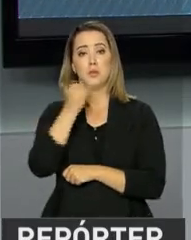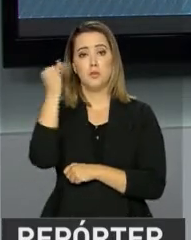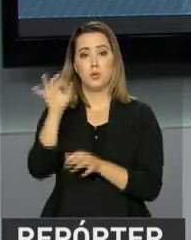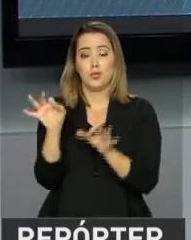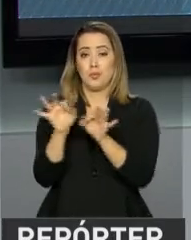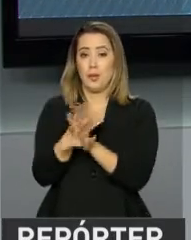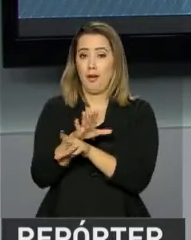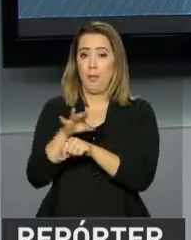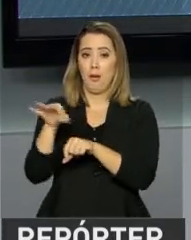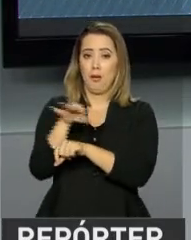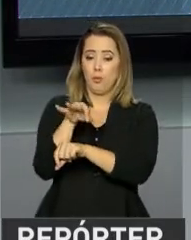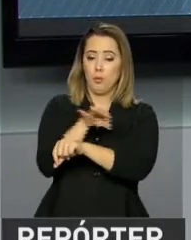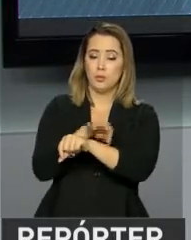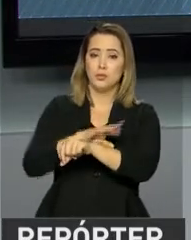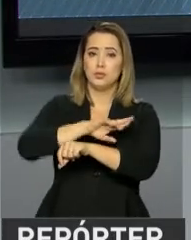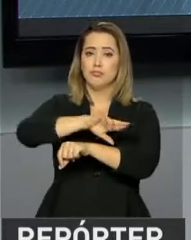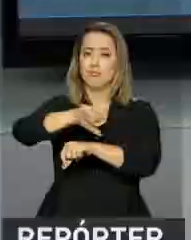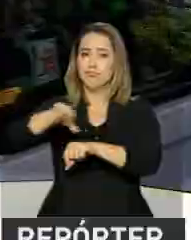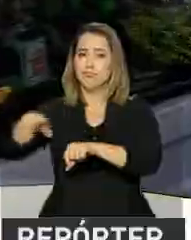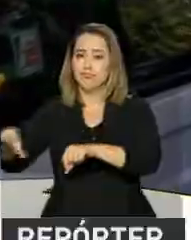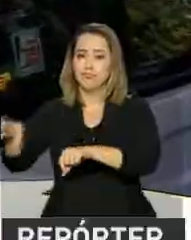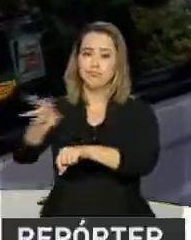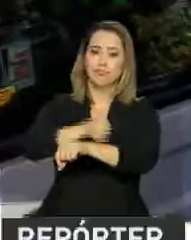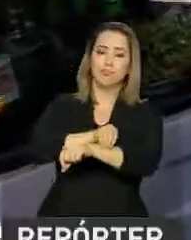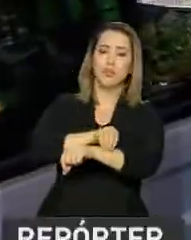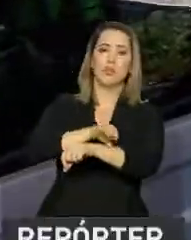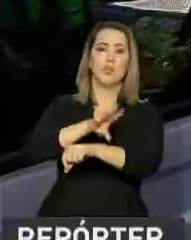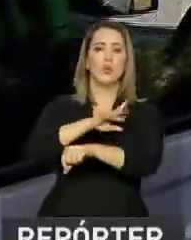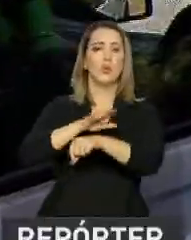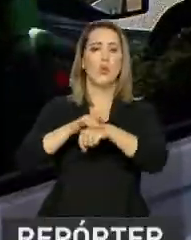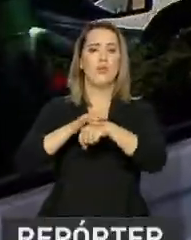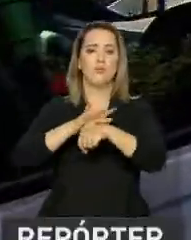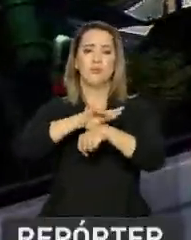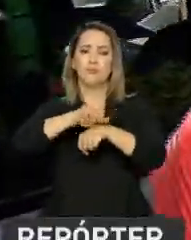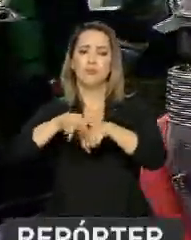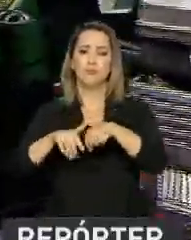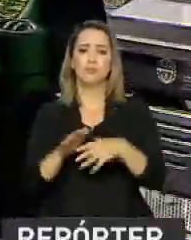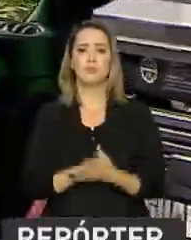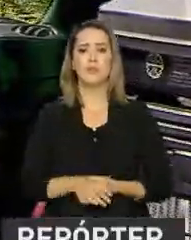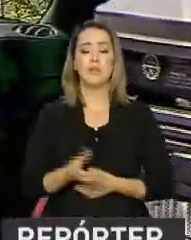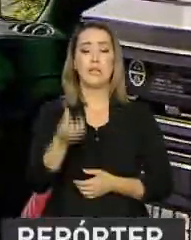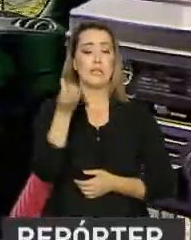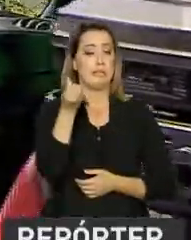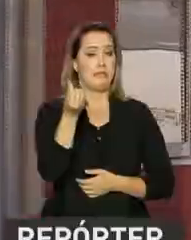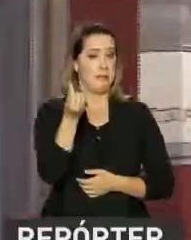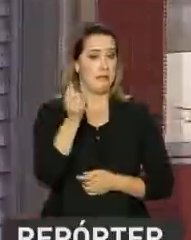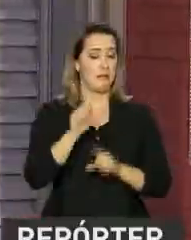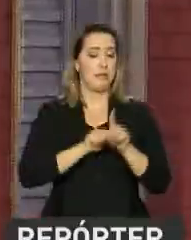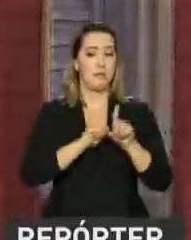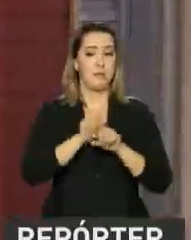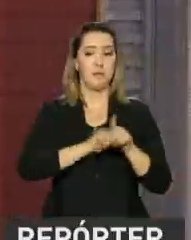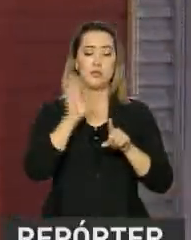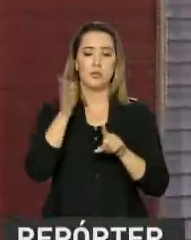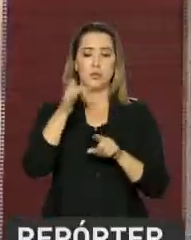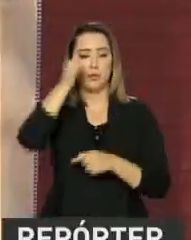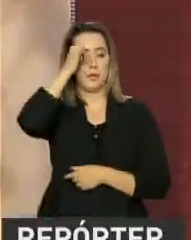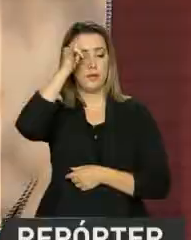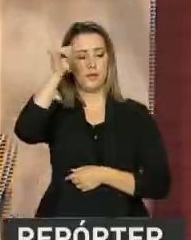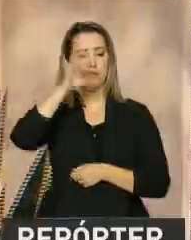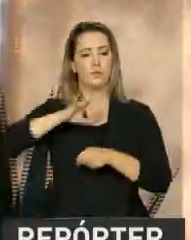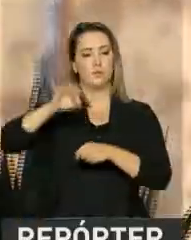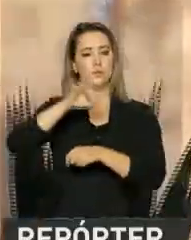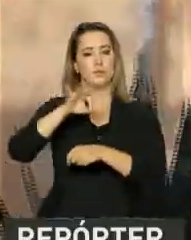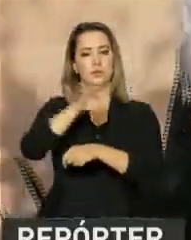transmissor de várias doenças há seis meses o combate aos focos do mosquito aedes aegypti nos